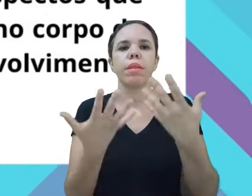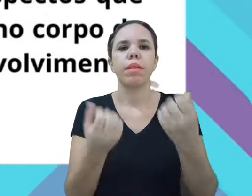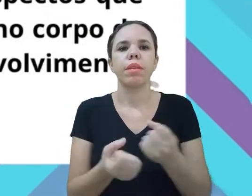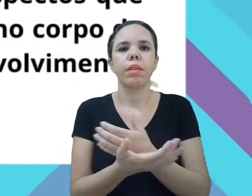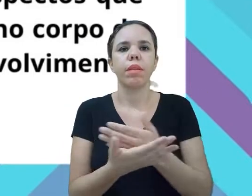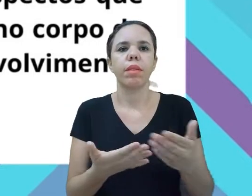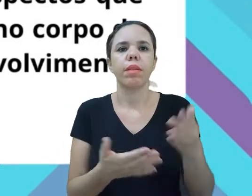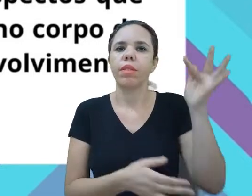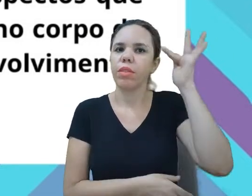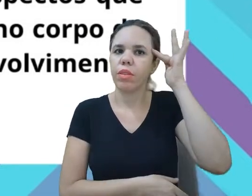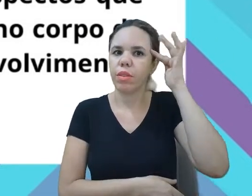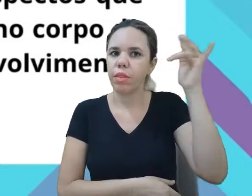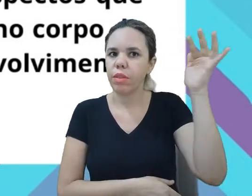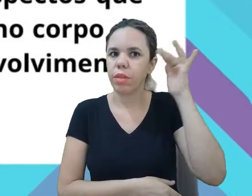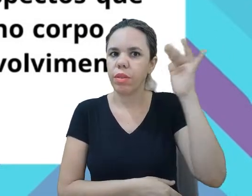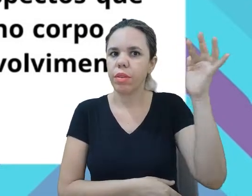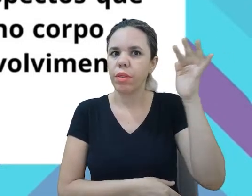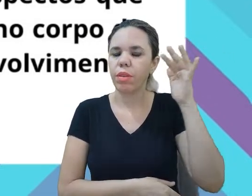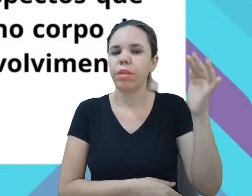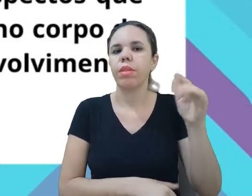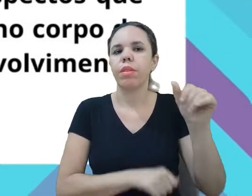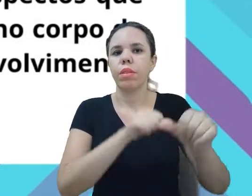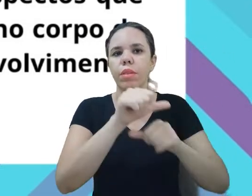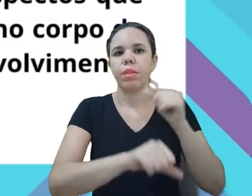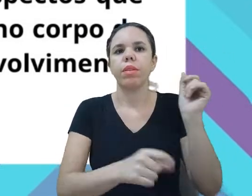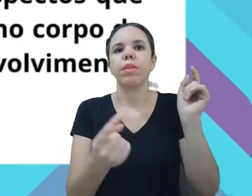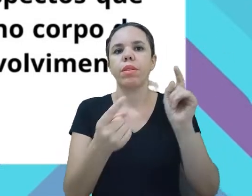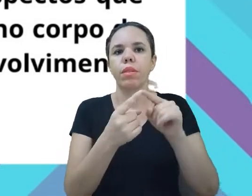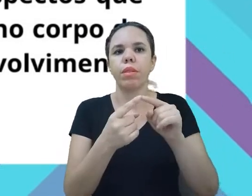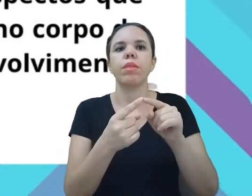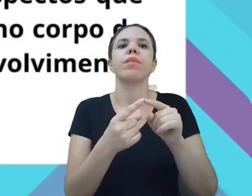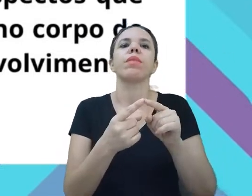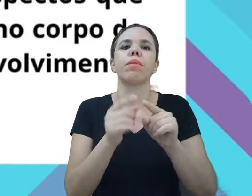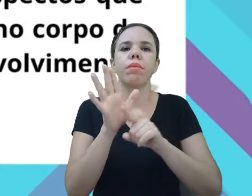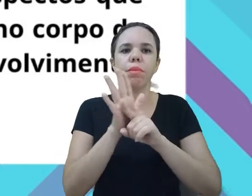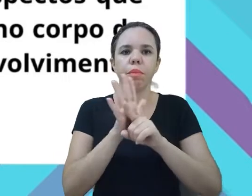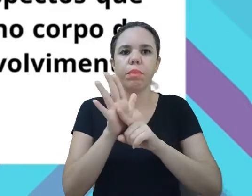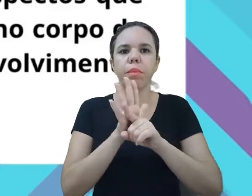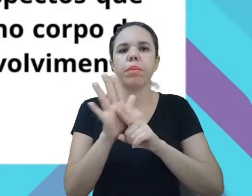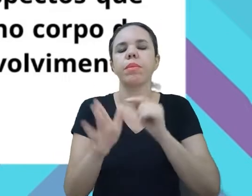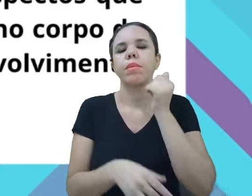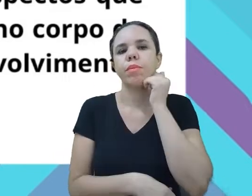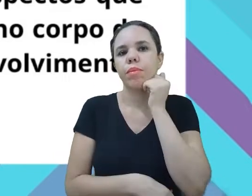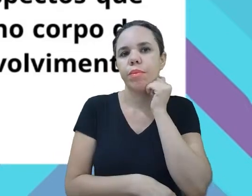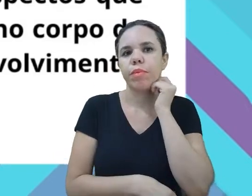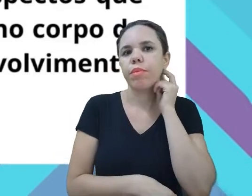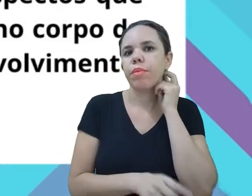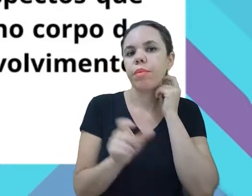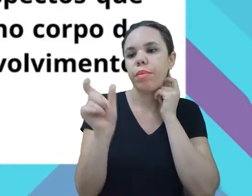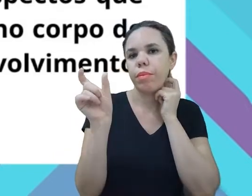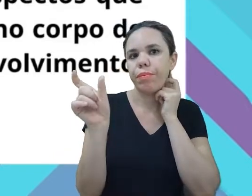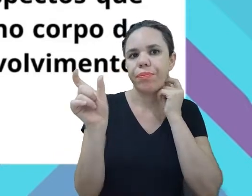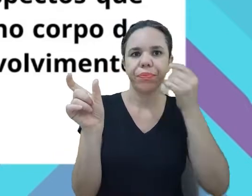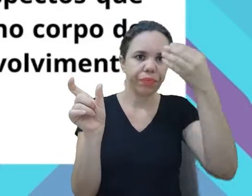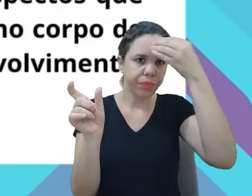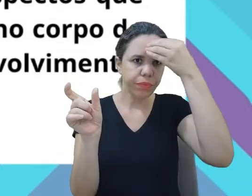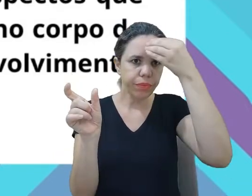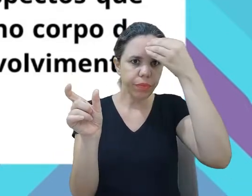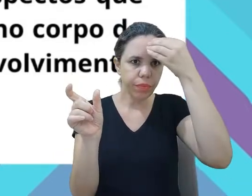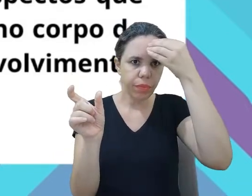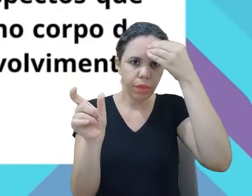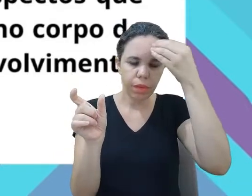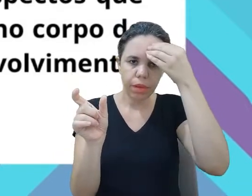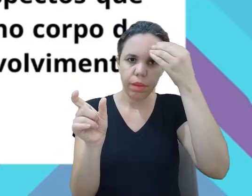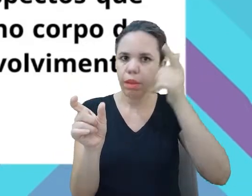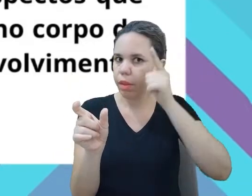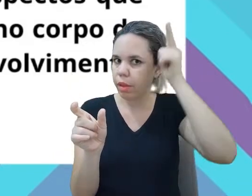caráter emergiu do campo da filosofia e tornou-se objeto de investigação científica. O termo caráter